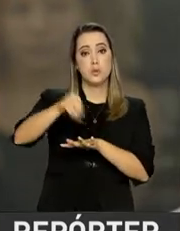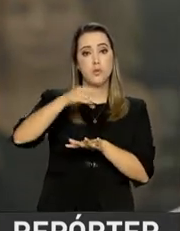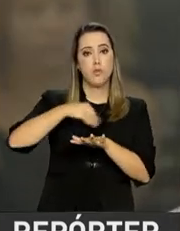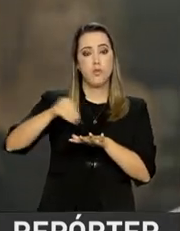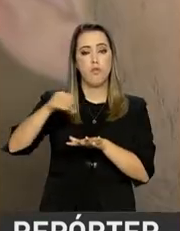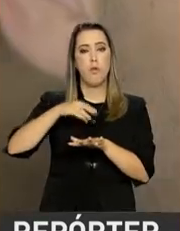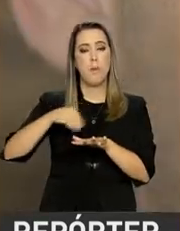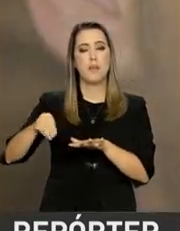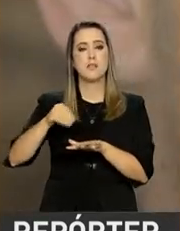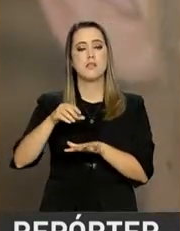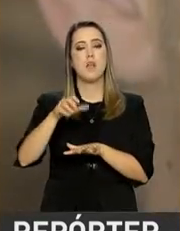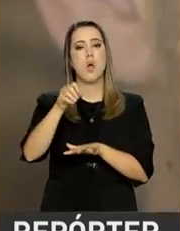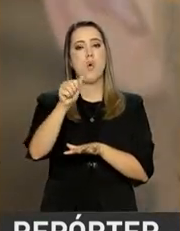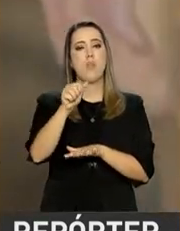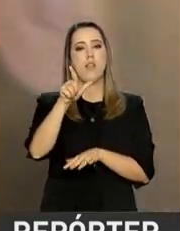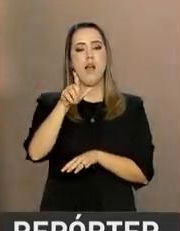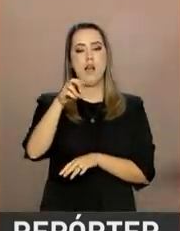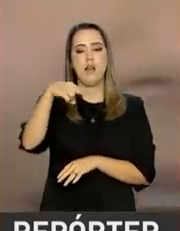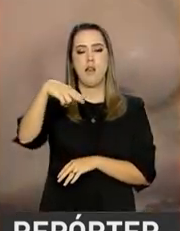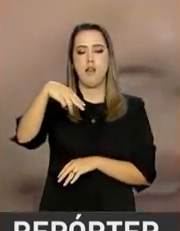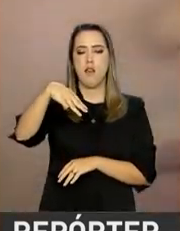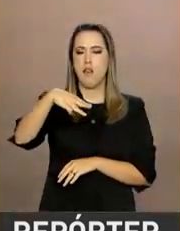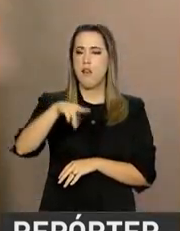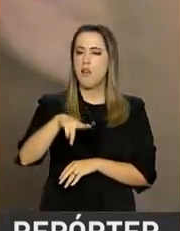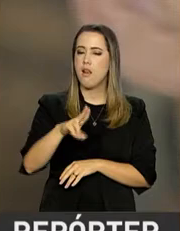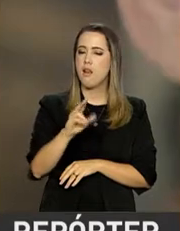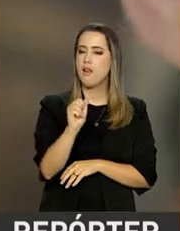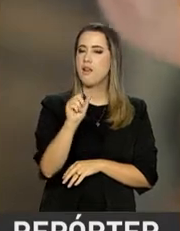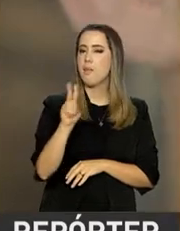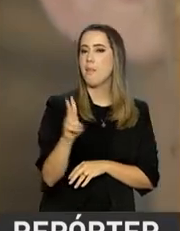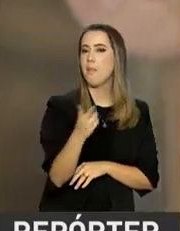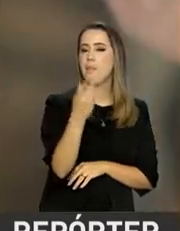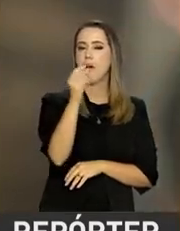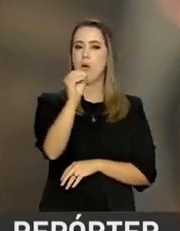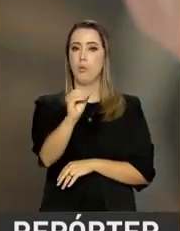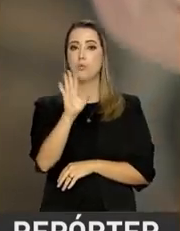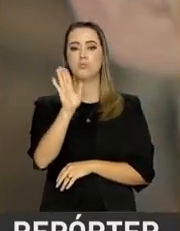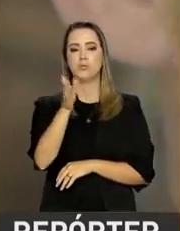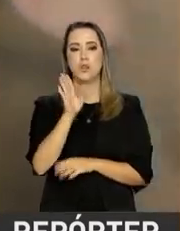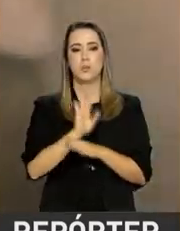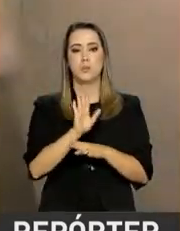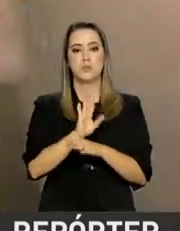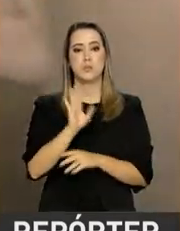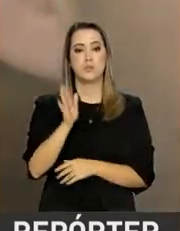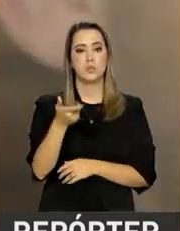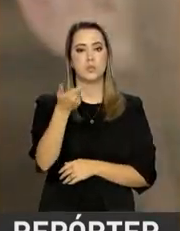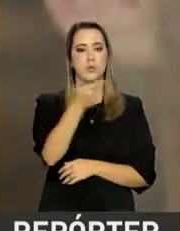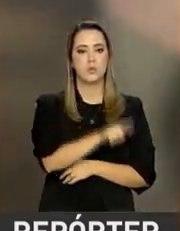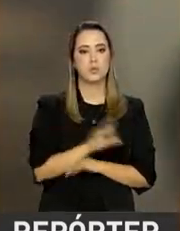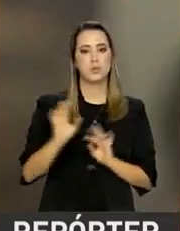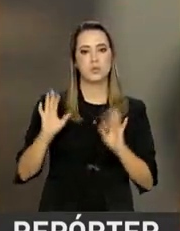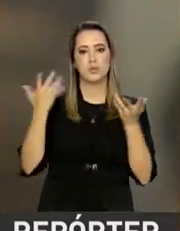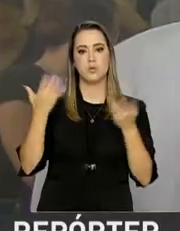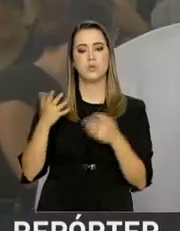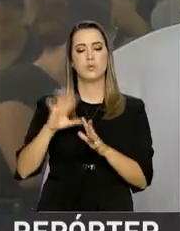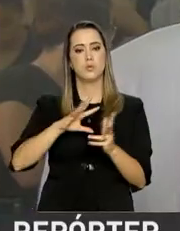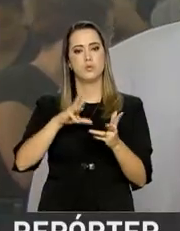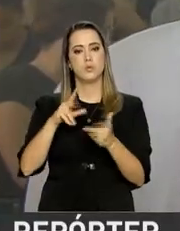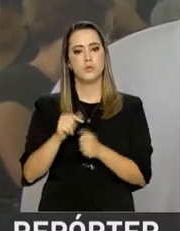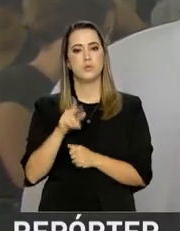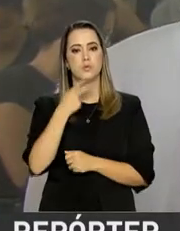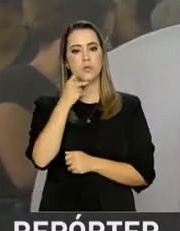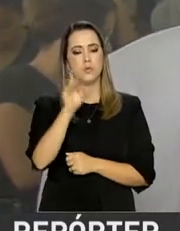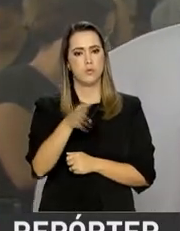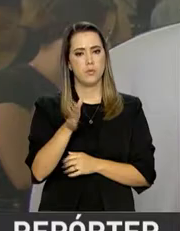alemão o darci e neto vai poder ajudar ele conta que já participou de outros eventos internacionais e